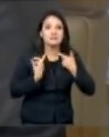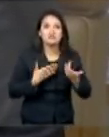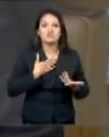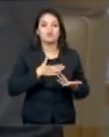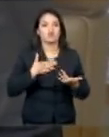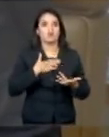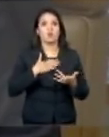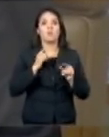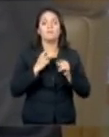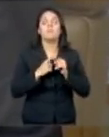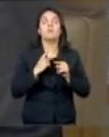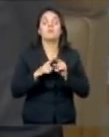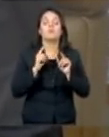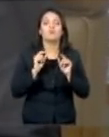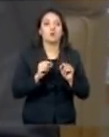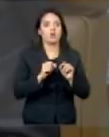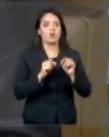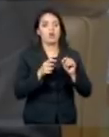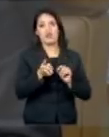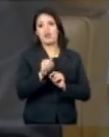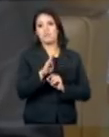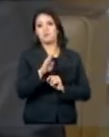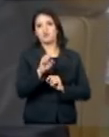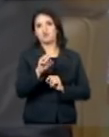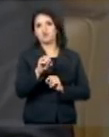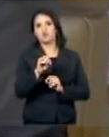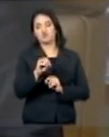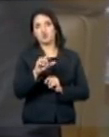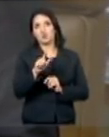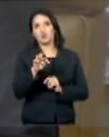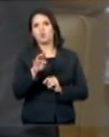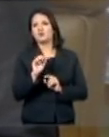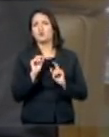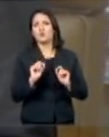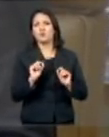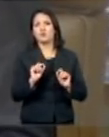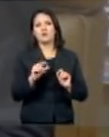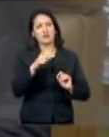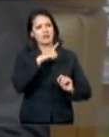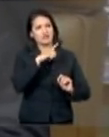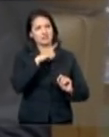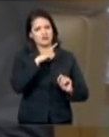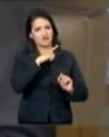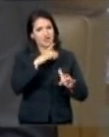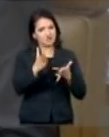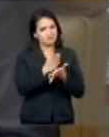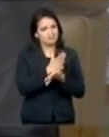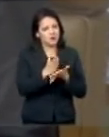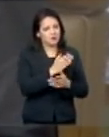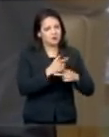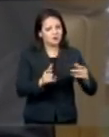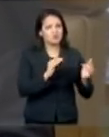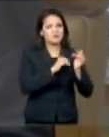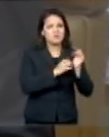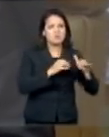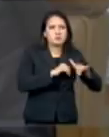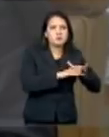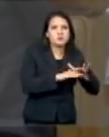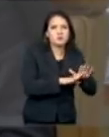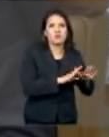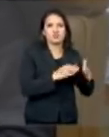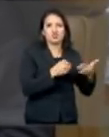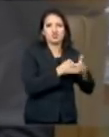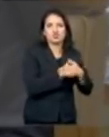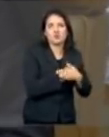e cultivou sigilo transformando em prates governamental institucionalizada